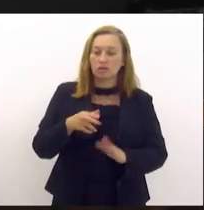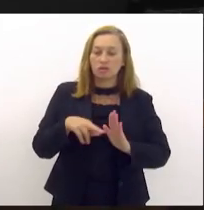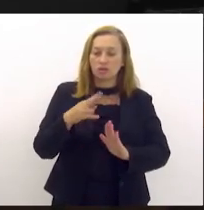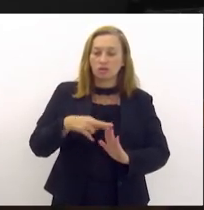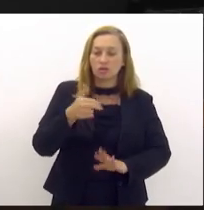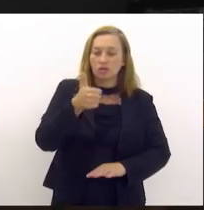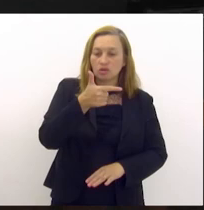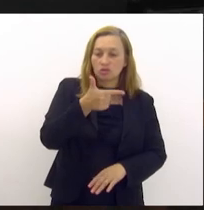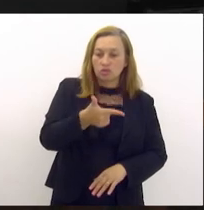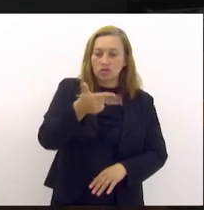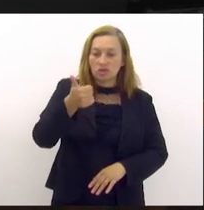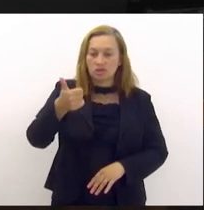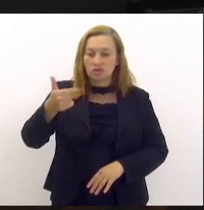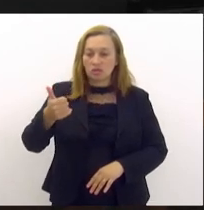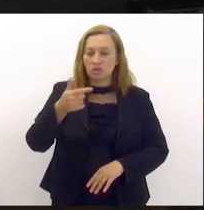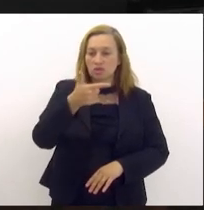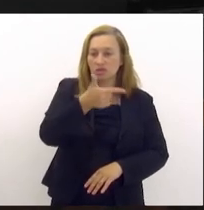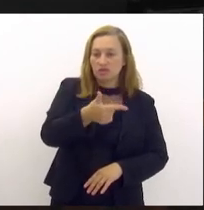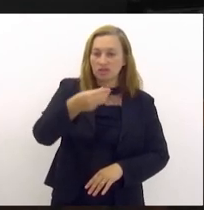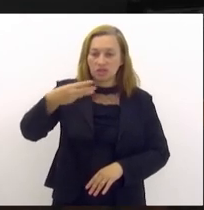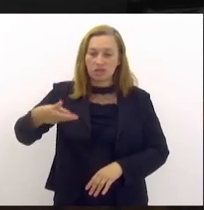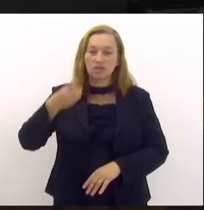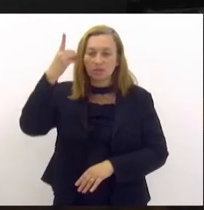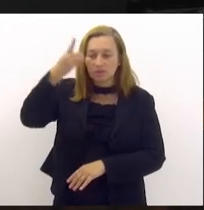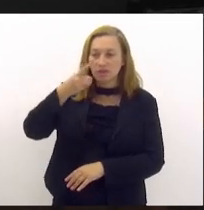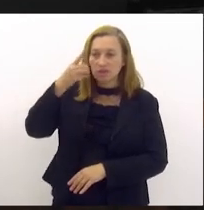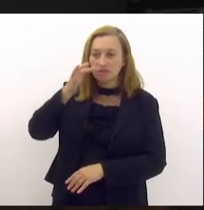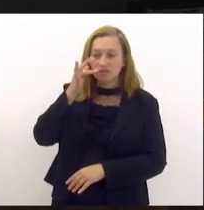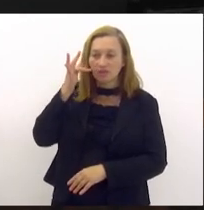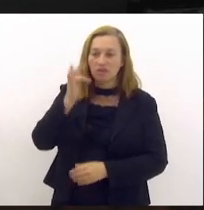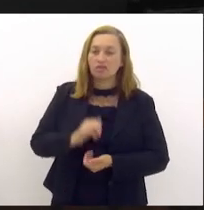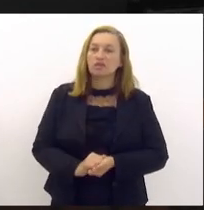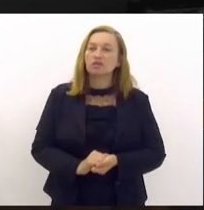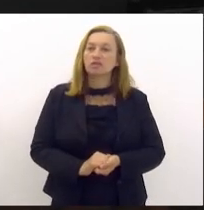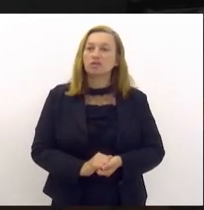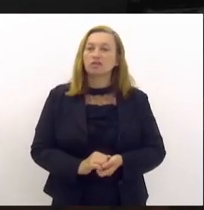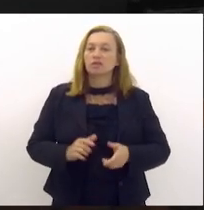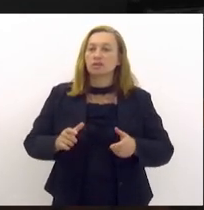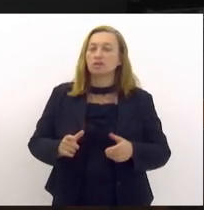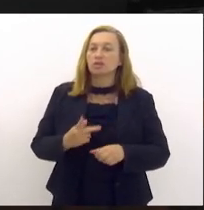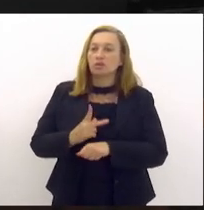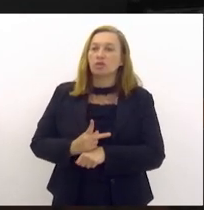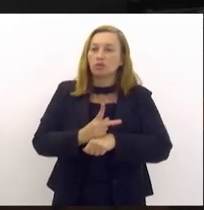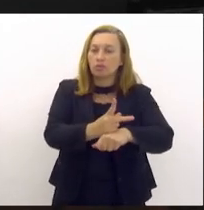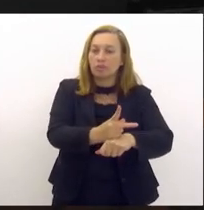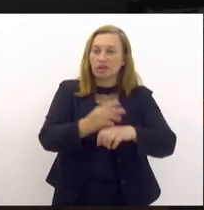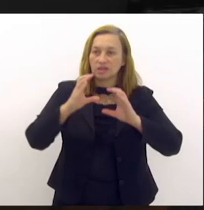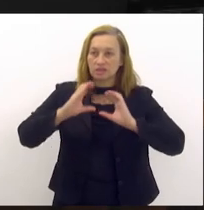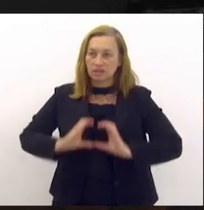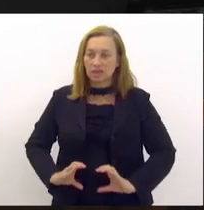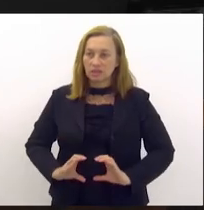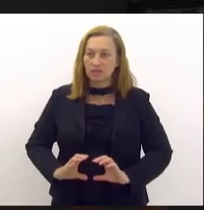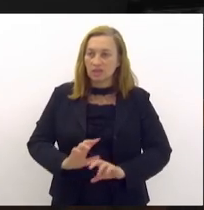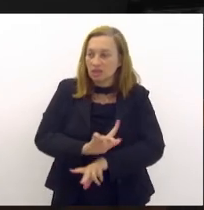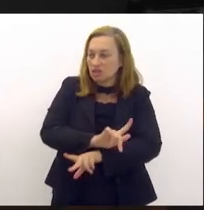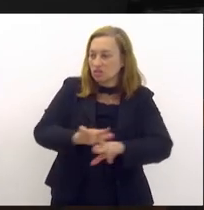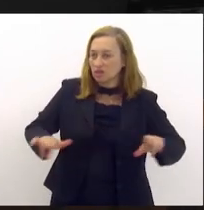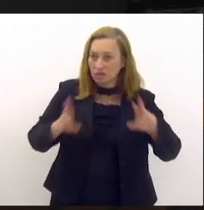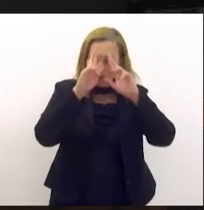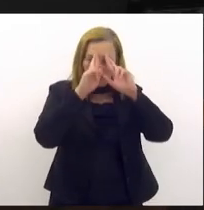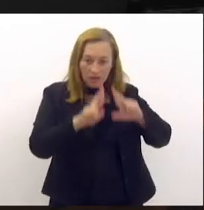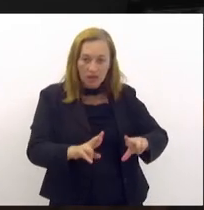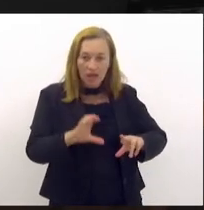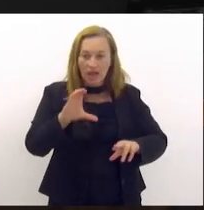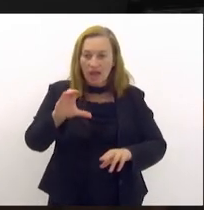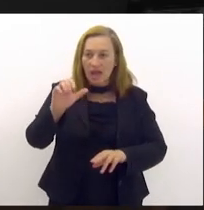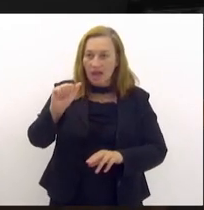número 212, de 23, de autoria do deputado Flávio Serafini, que concede o Prêmio Cidadania, Direito e Respeito à Diversidade